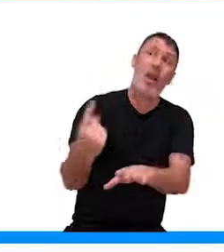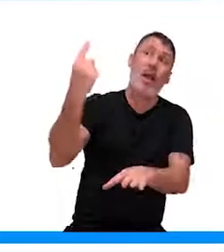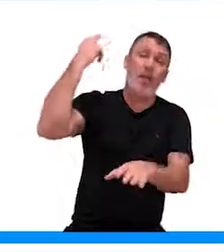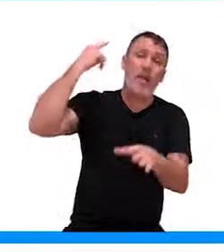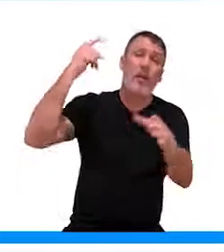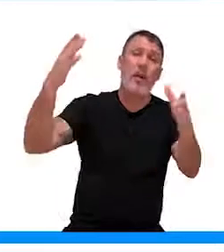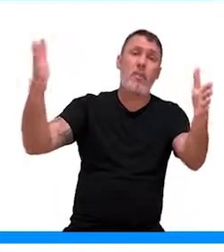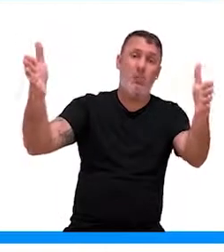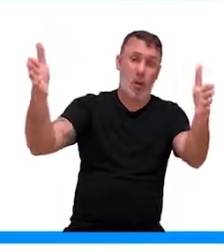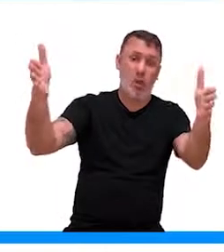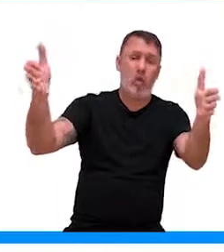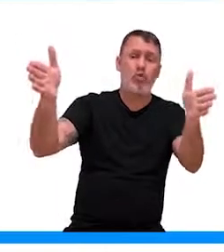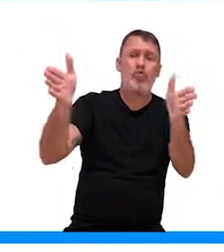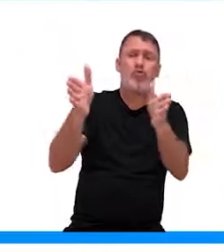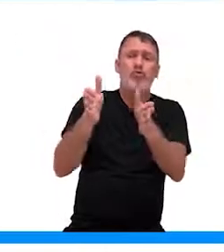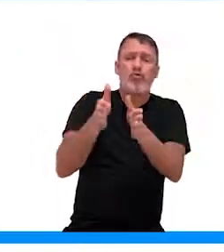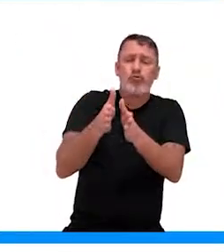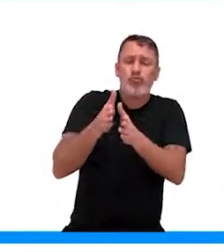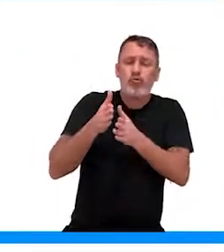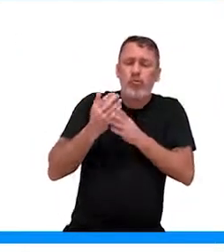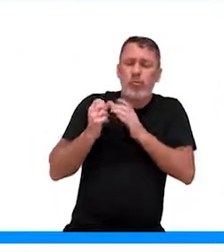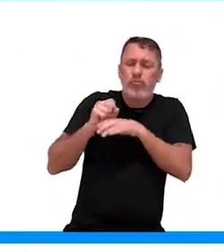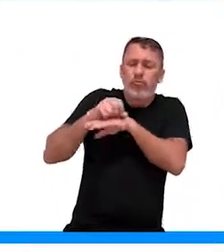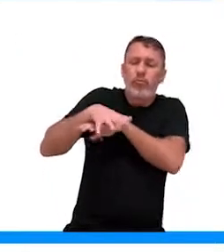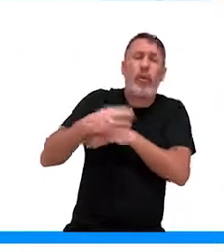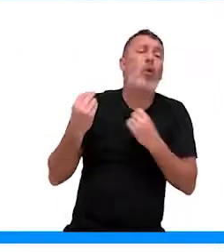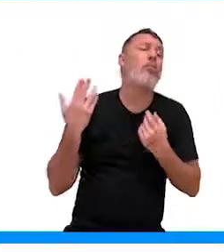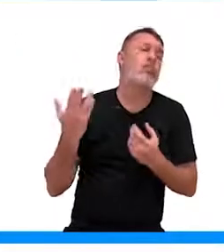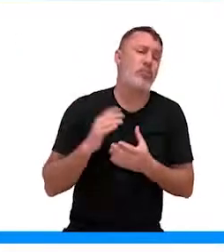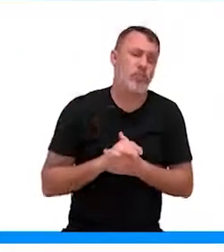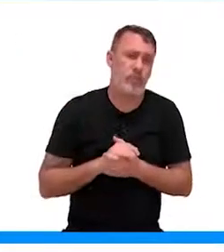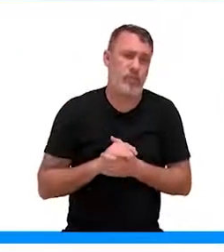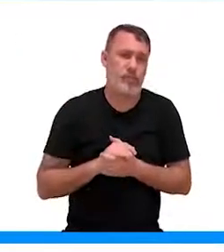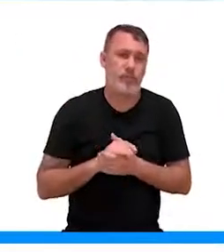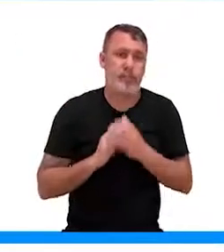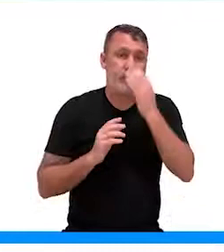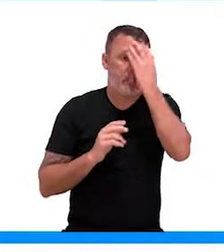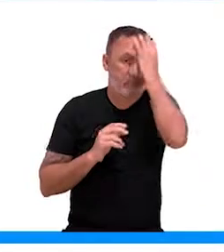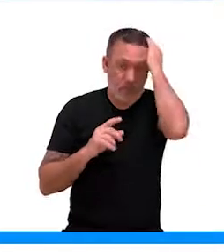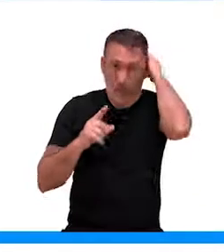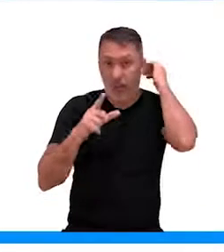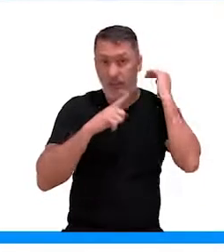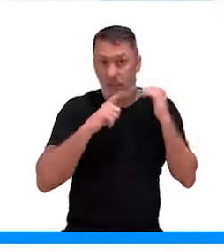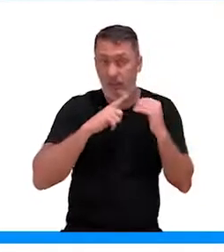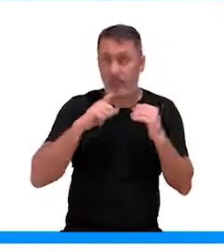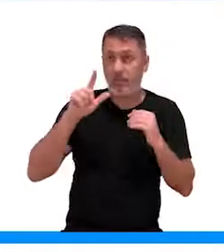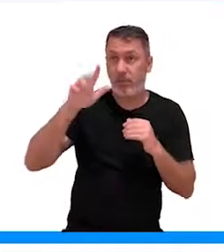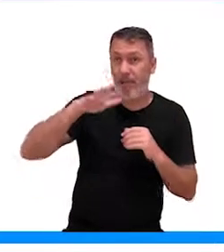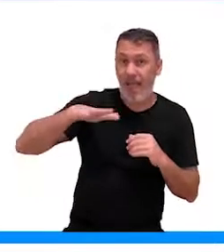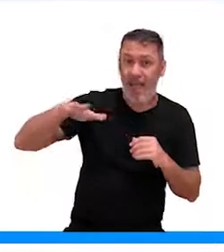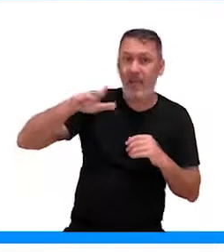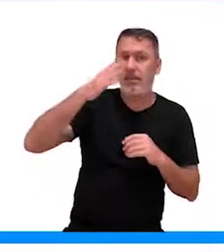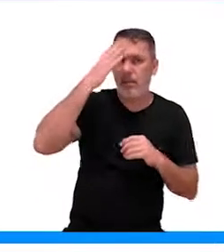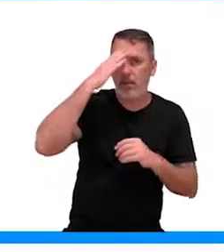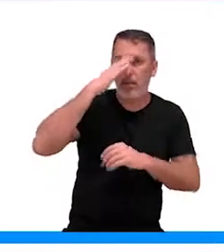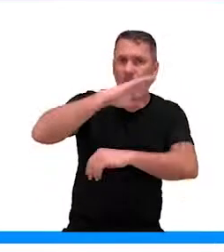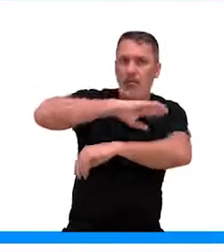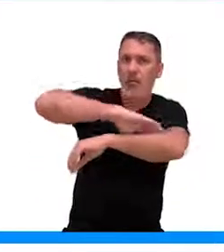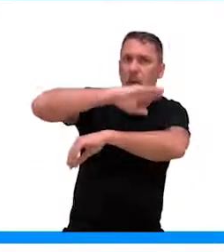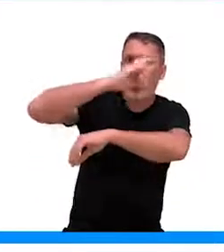a precipitação em áreas altimetricamente superiores e, claro,